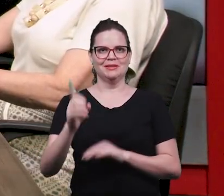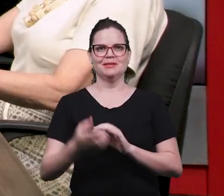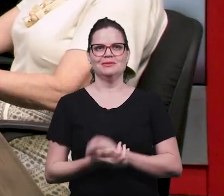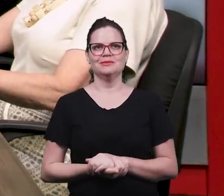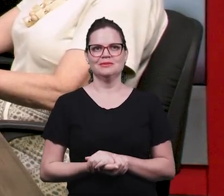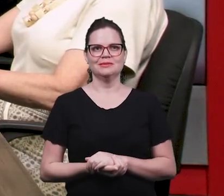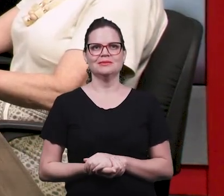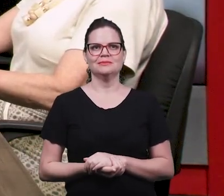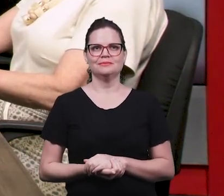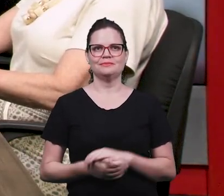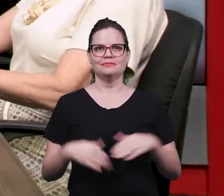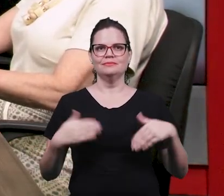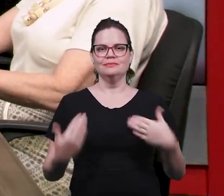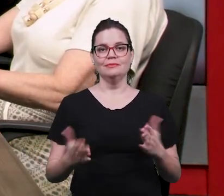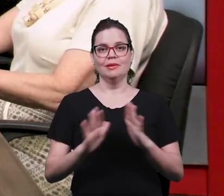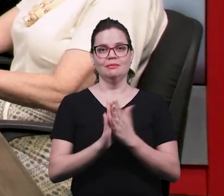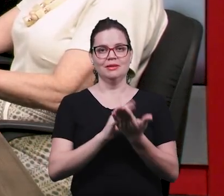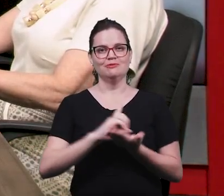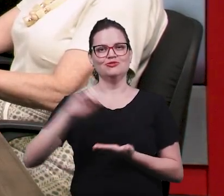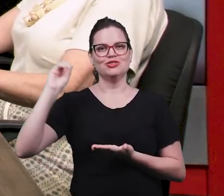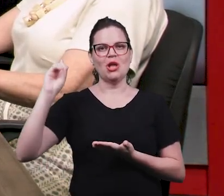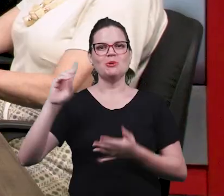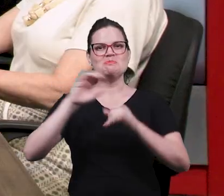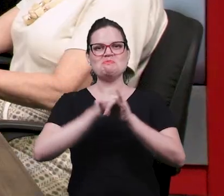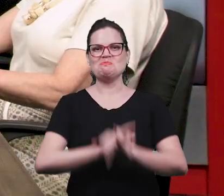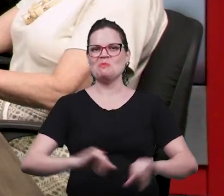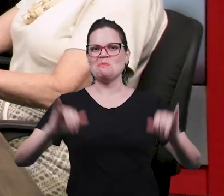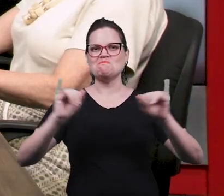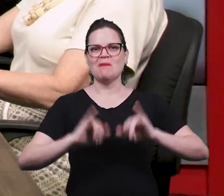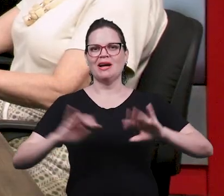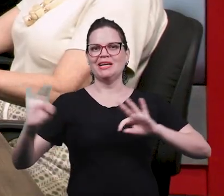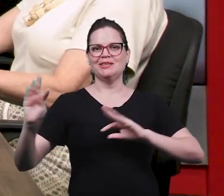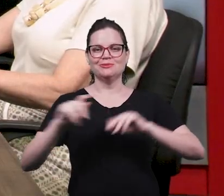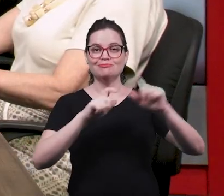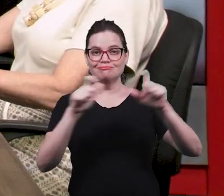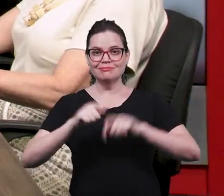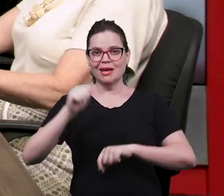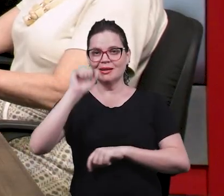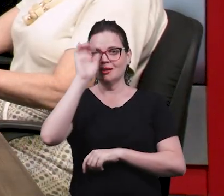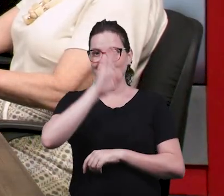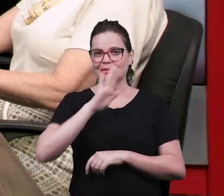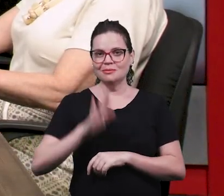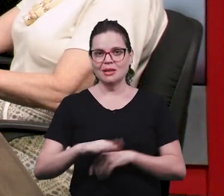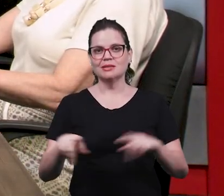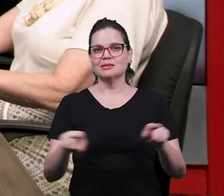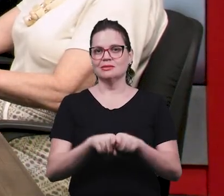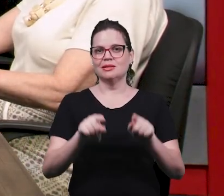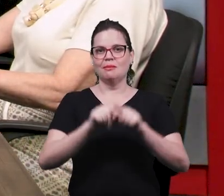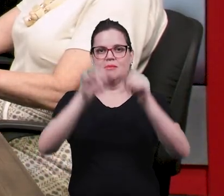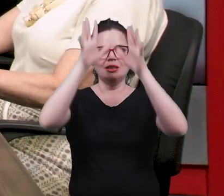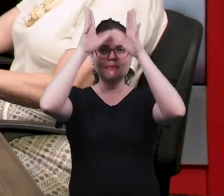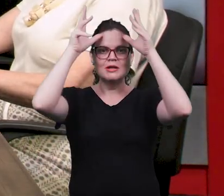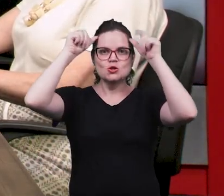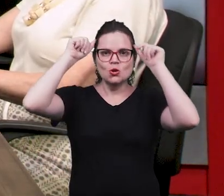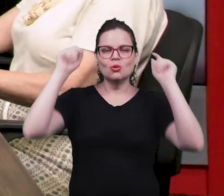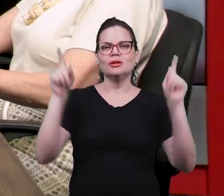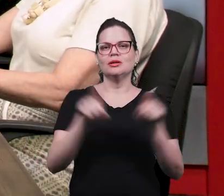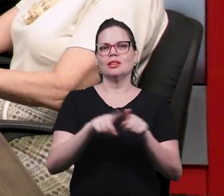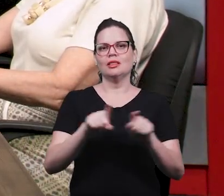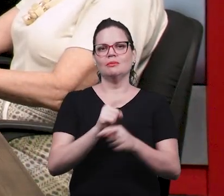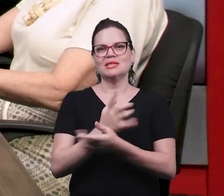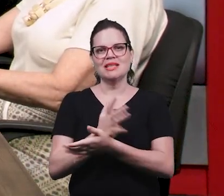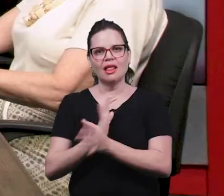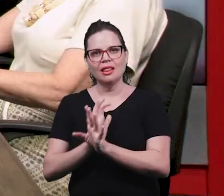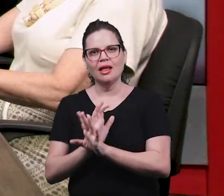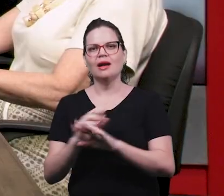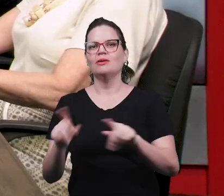Senhor tem chegado em todos os lugares, né? Para nós aqui no Brasil, no sertão, na Amazônia, mas também